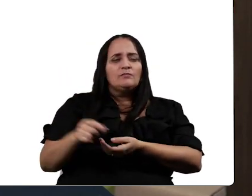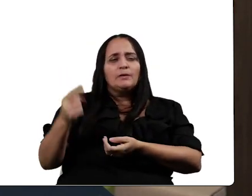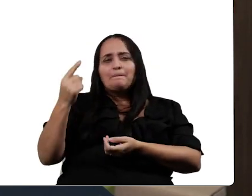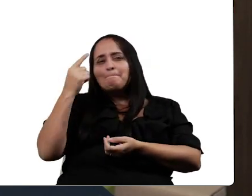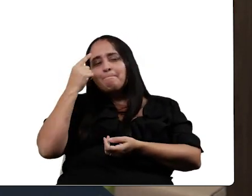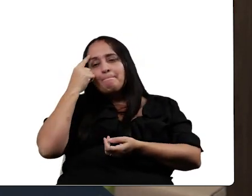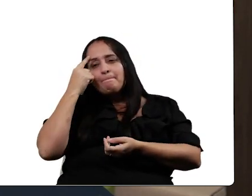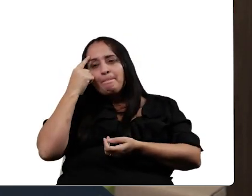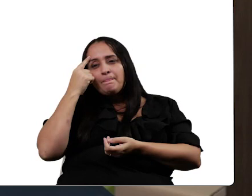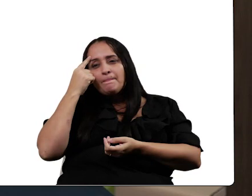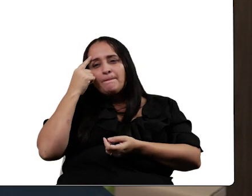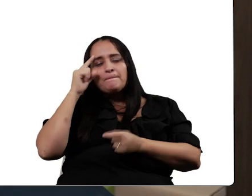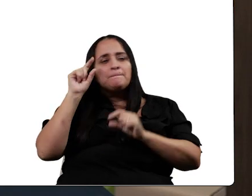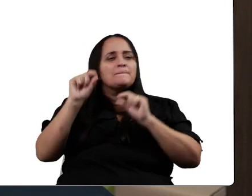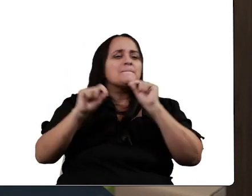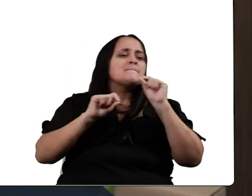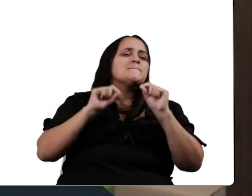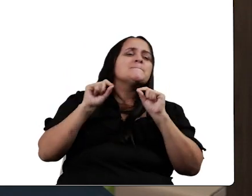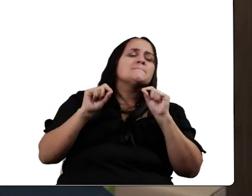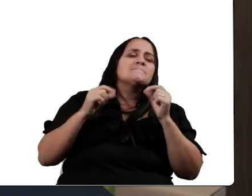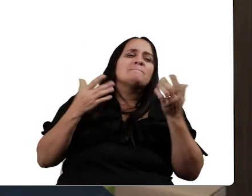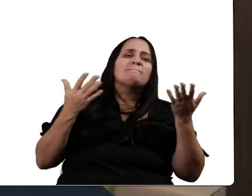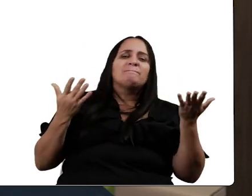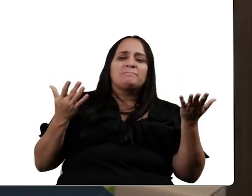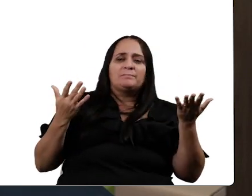acabou de ver. Ela está escrita em que língua?